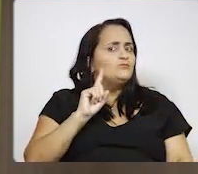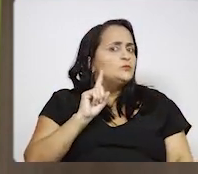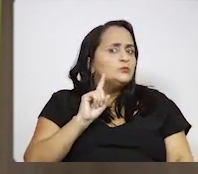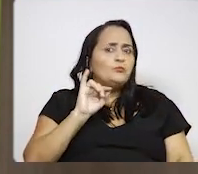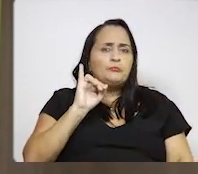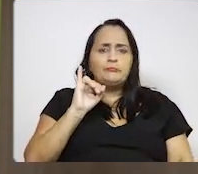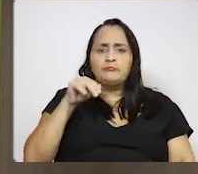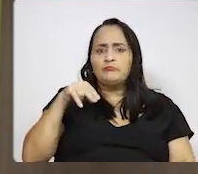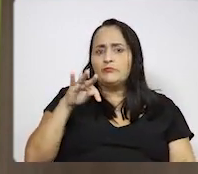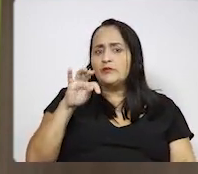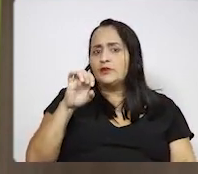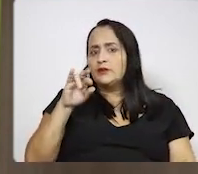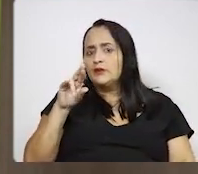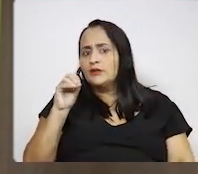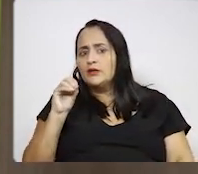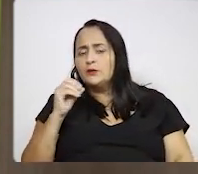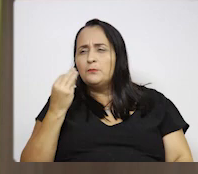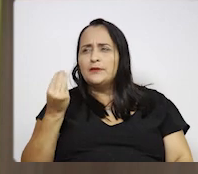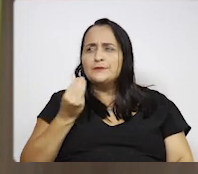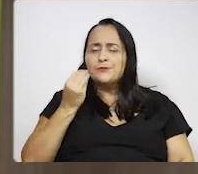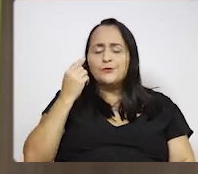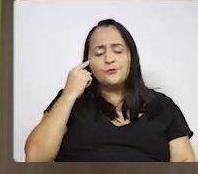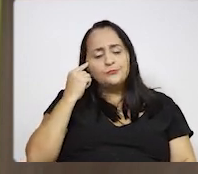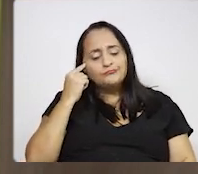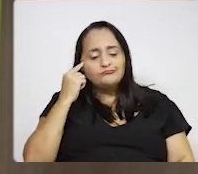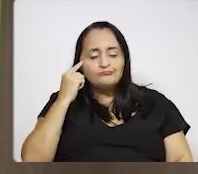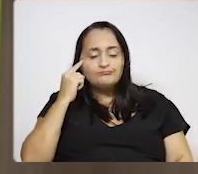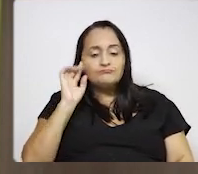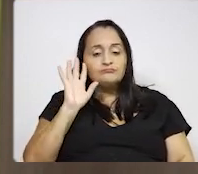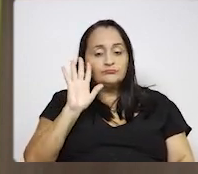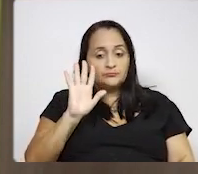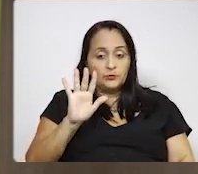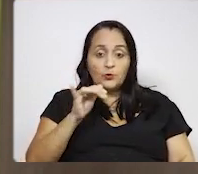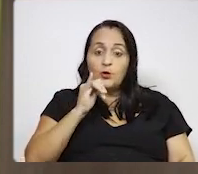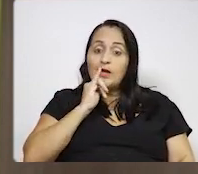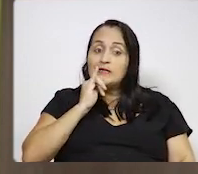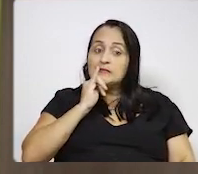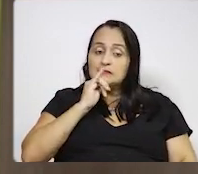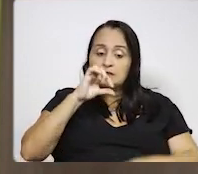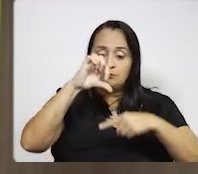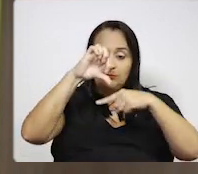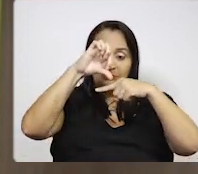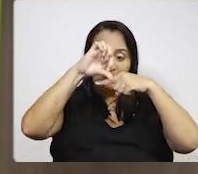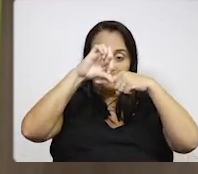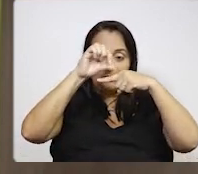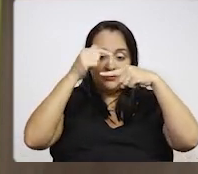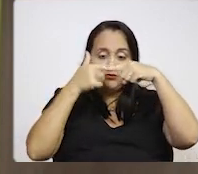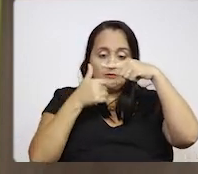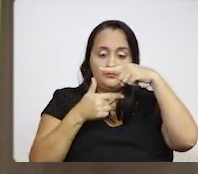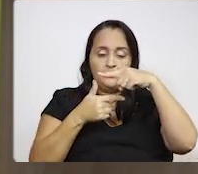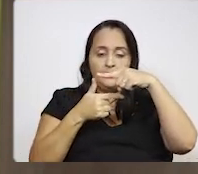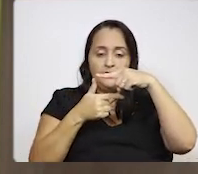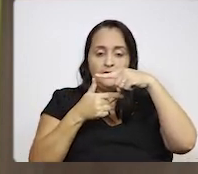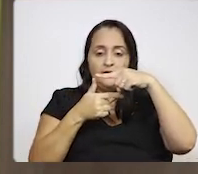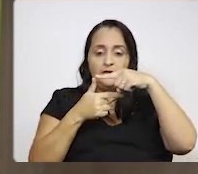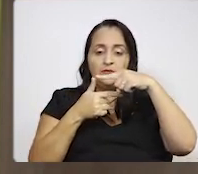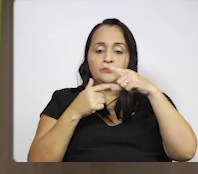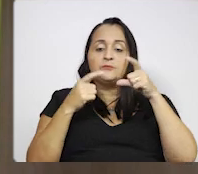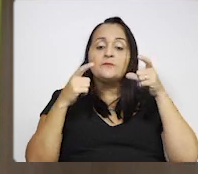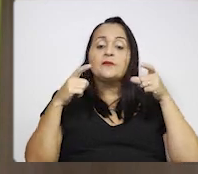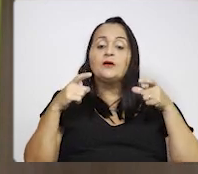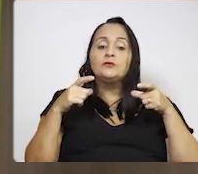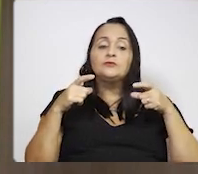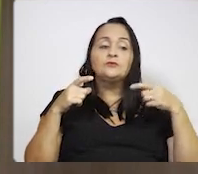inteiro. Então, eu vou localizar ele aonde? Então, no exemplo aqui, ele disse que 9 meios